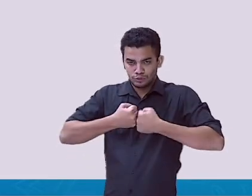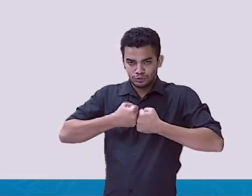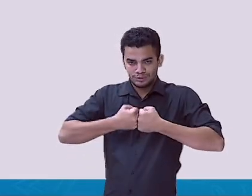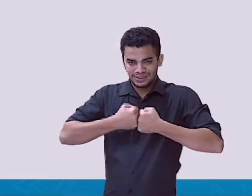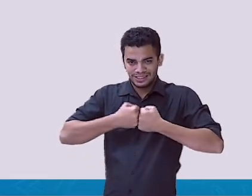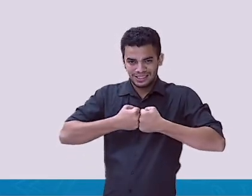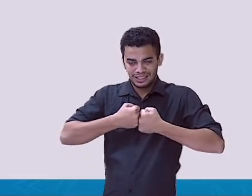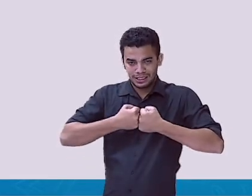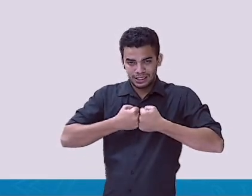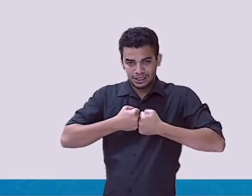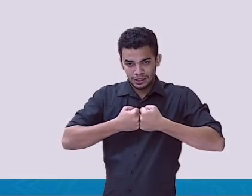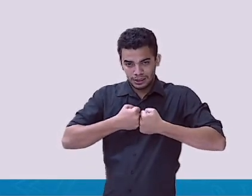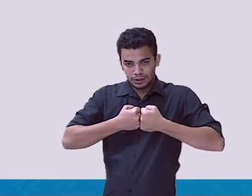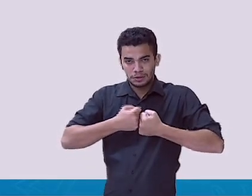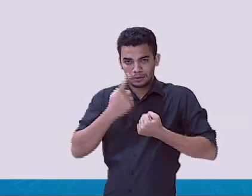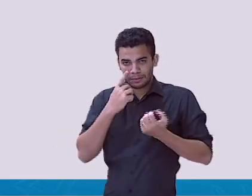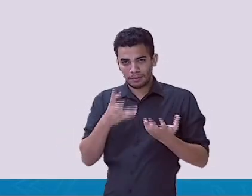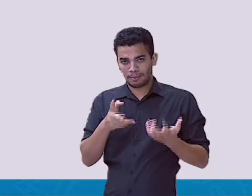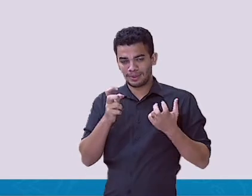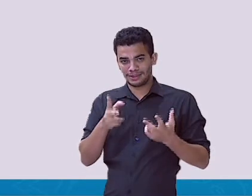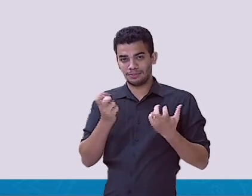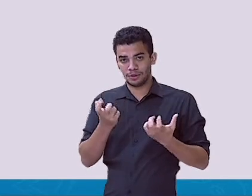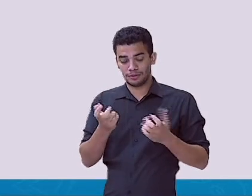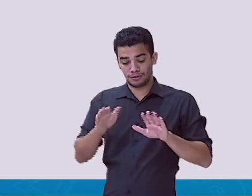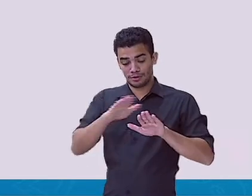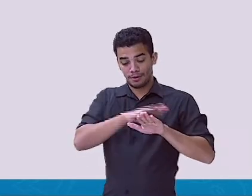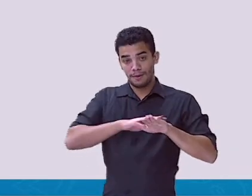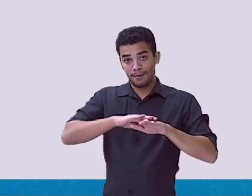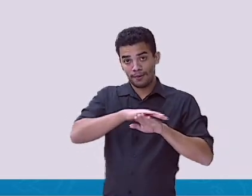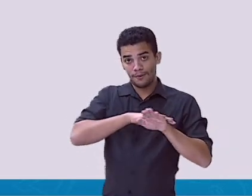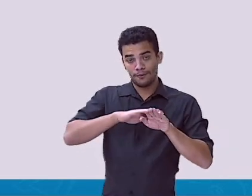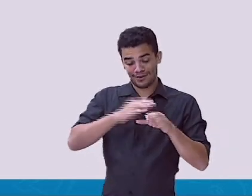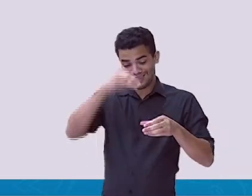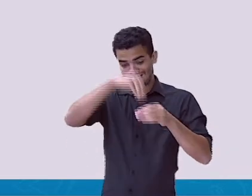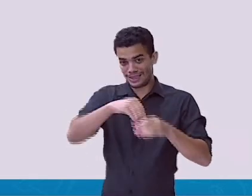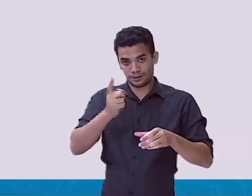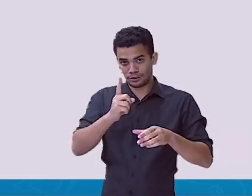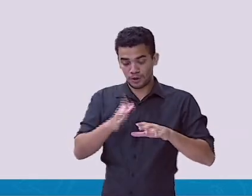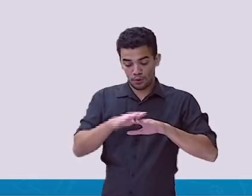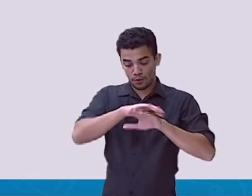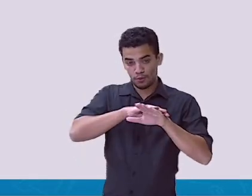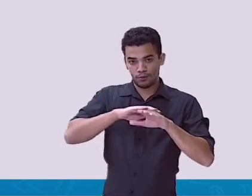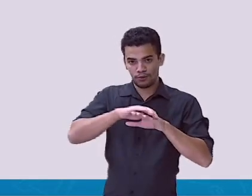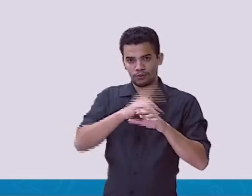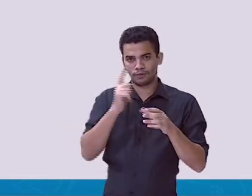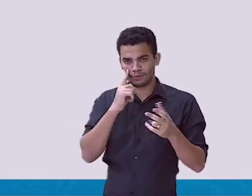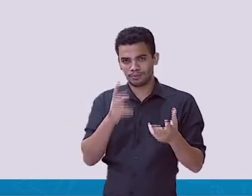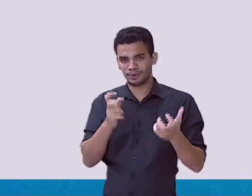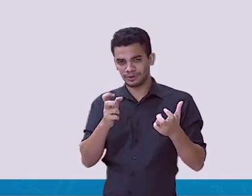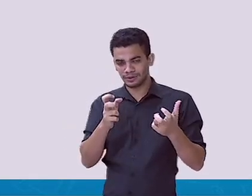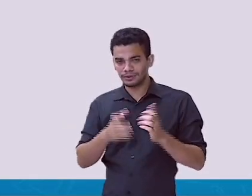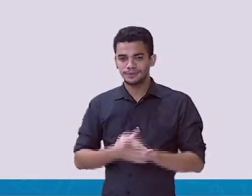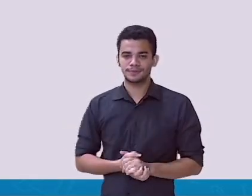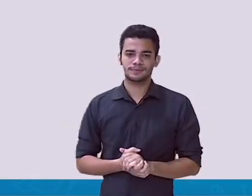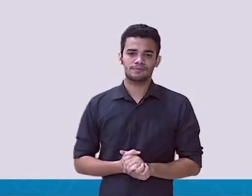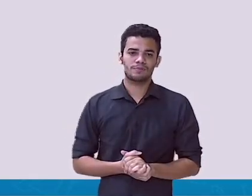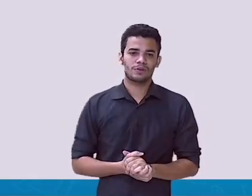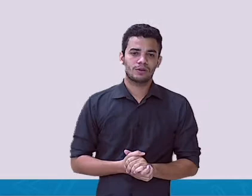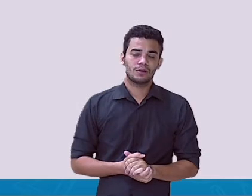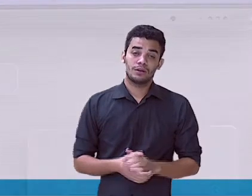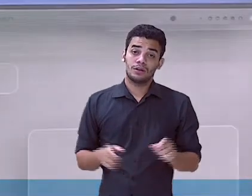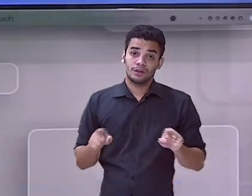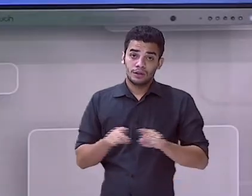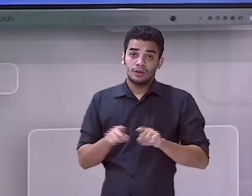articulações já? Ó, é assim que eles andam, já se movimentam. E aí? Depois de